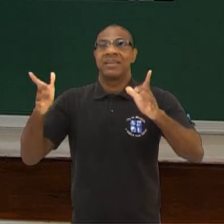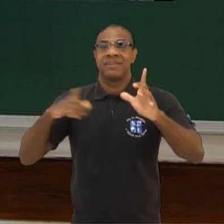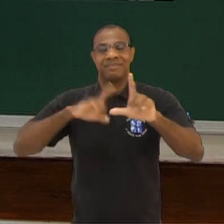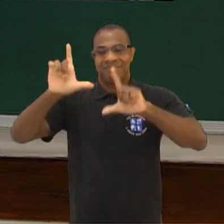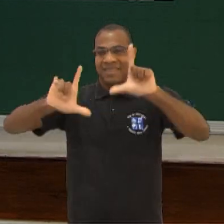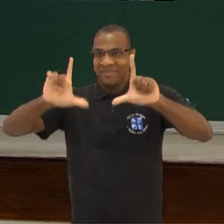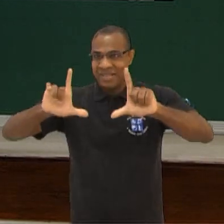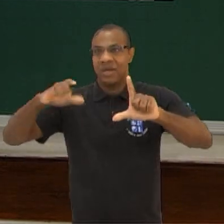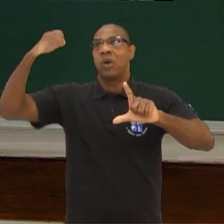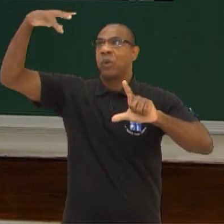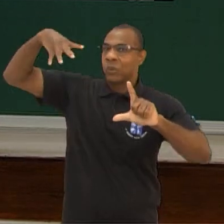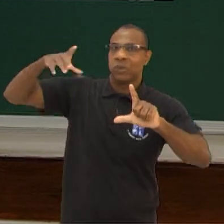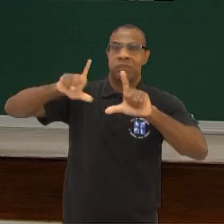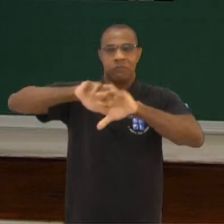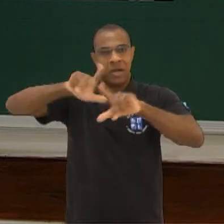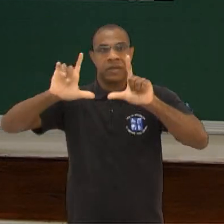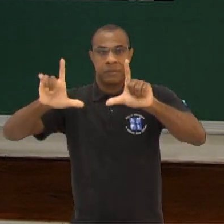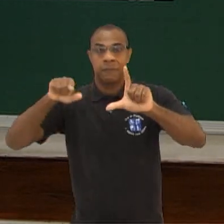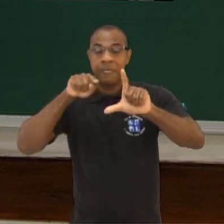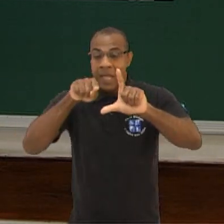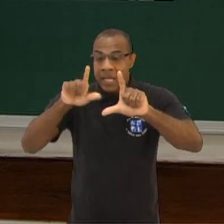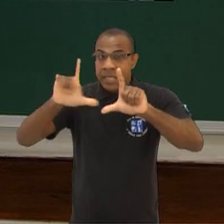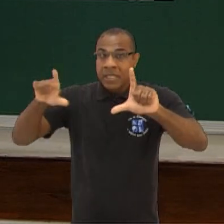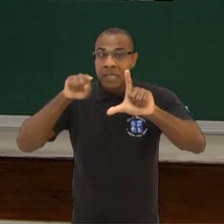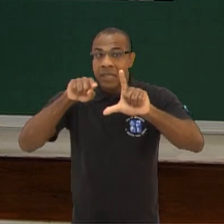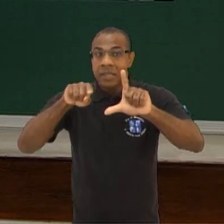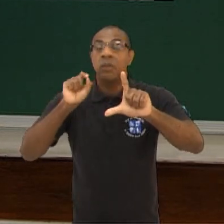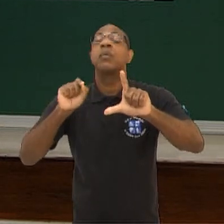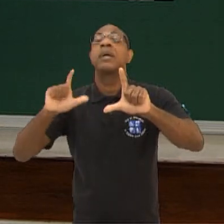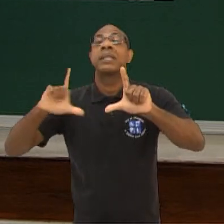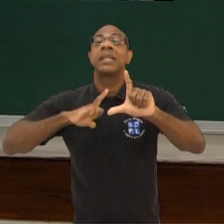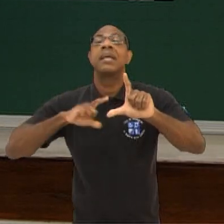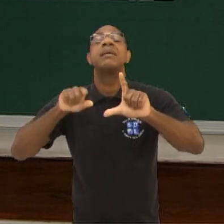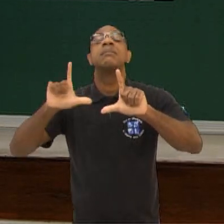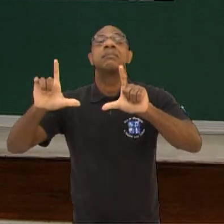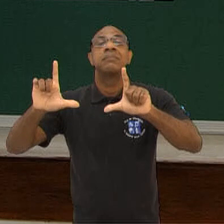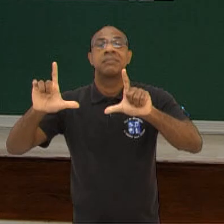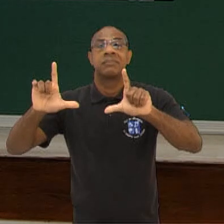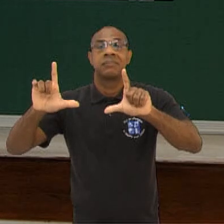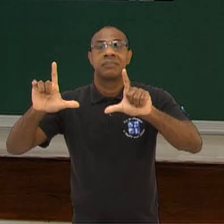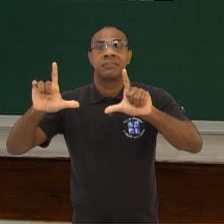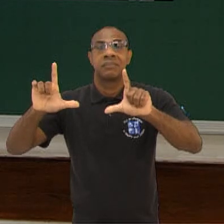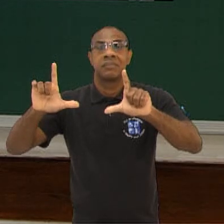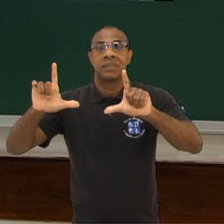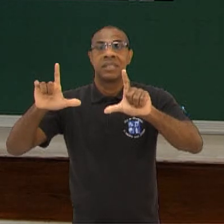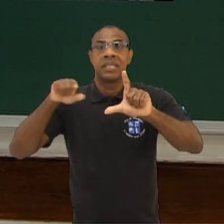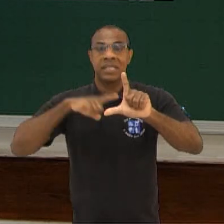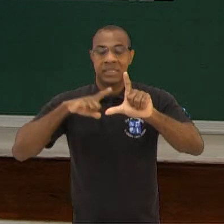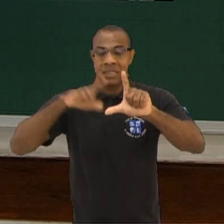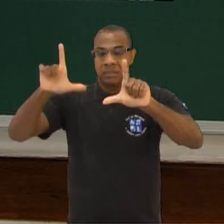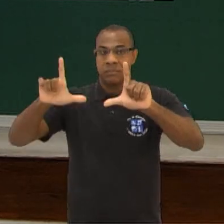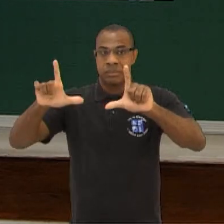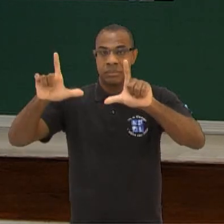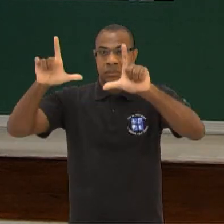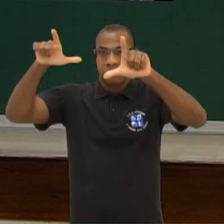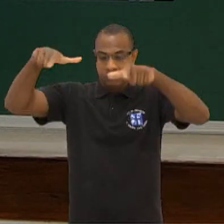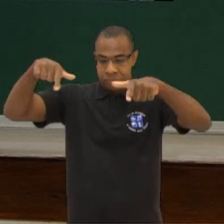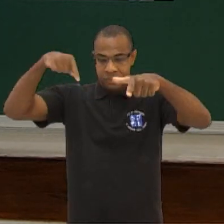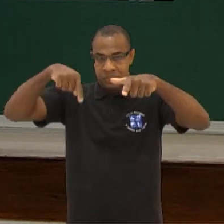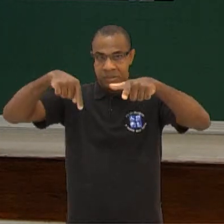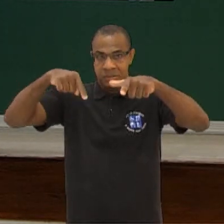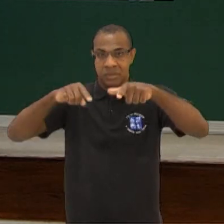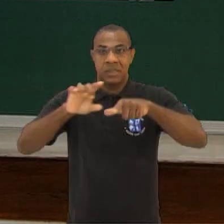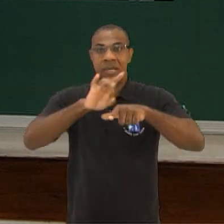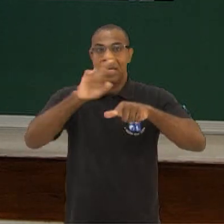E esse feixe de gás de elétrons, esse plasma de elétrons, que é lançado sobre um campo magnético, na direção indicada